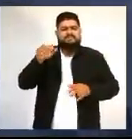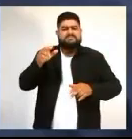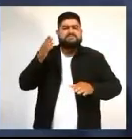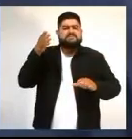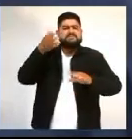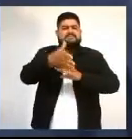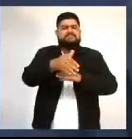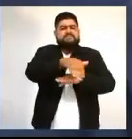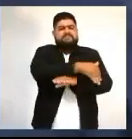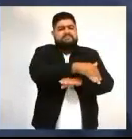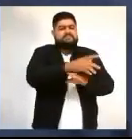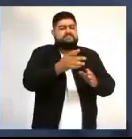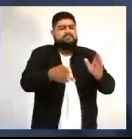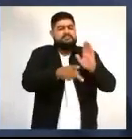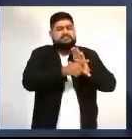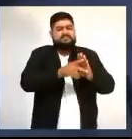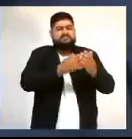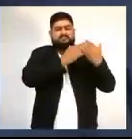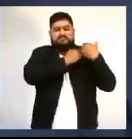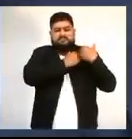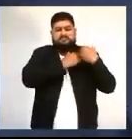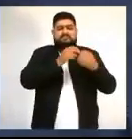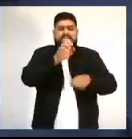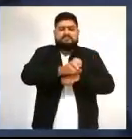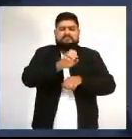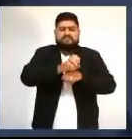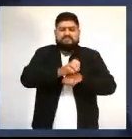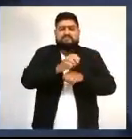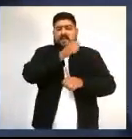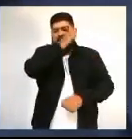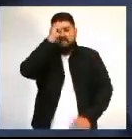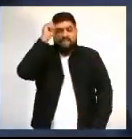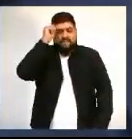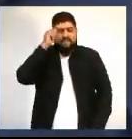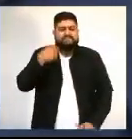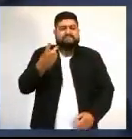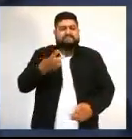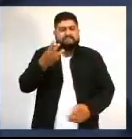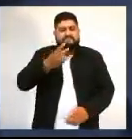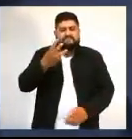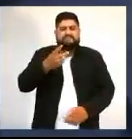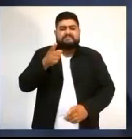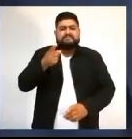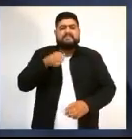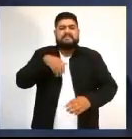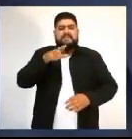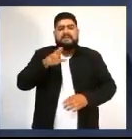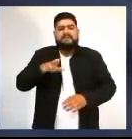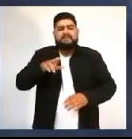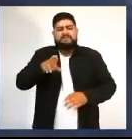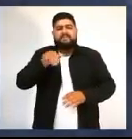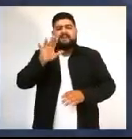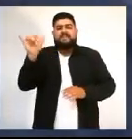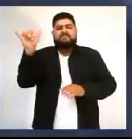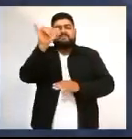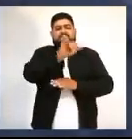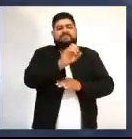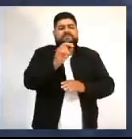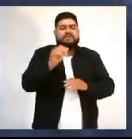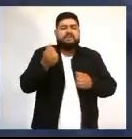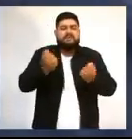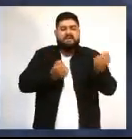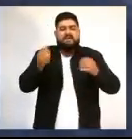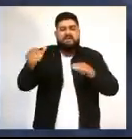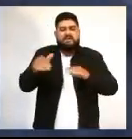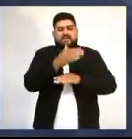estradas de responsabilidade do estado lá em Alvorada. E terceiro, que pelo que eu sei, o senhor tem andado mais de avião do que de carro, então é realmente é não verdade, vai ver o problema das estradas.